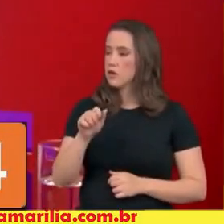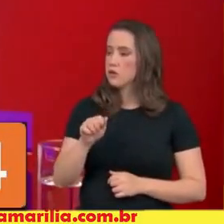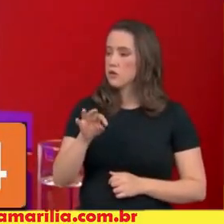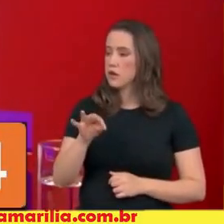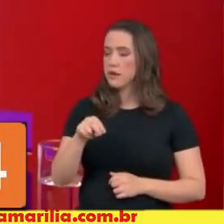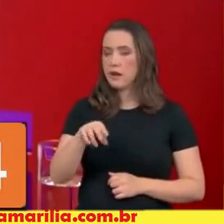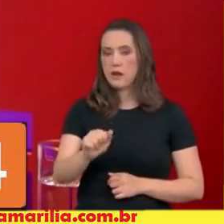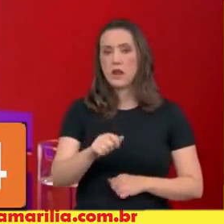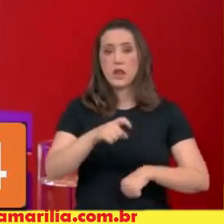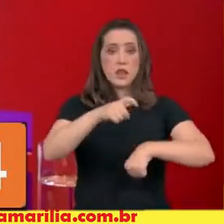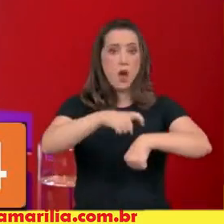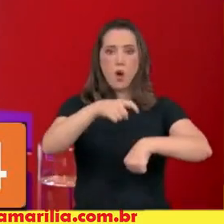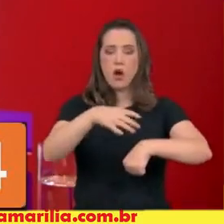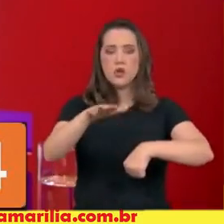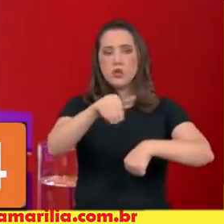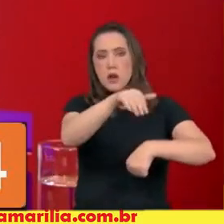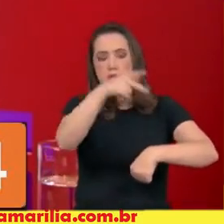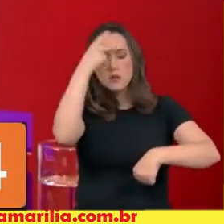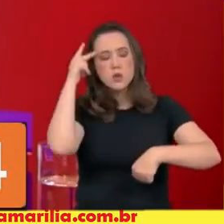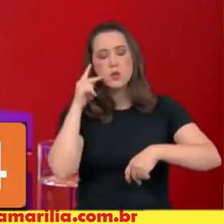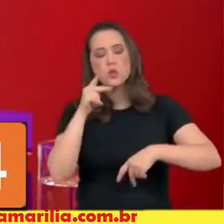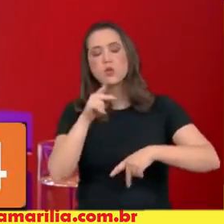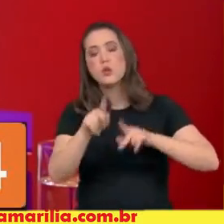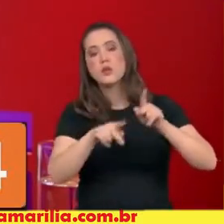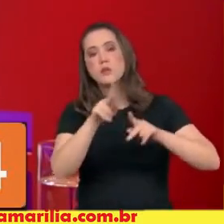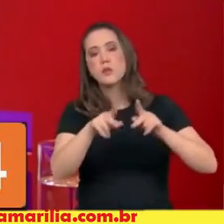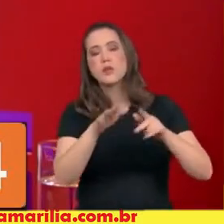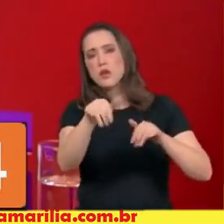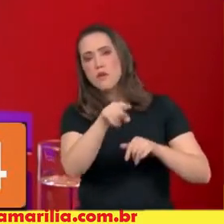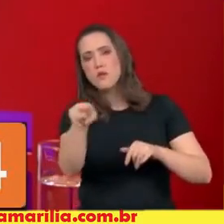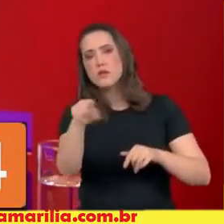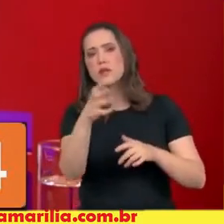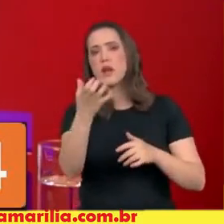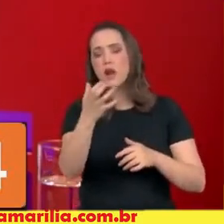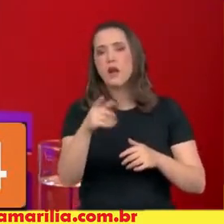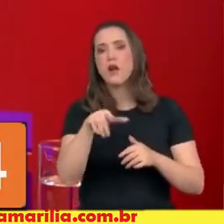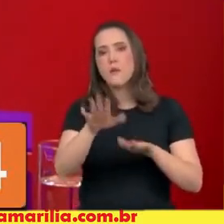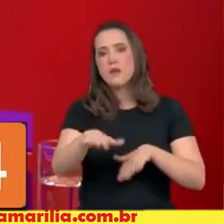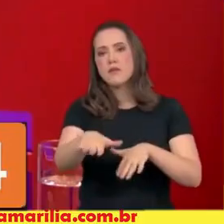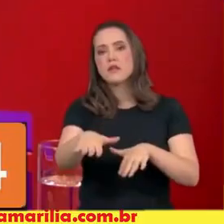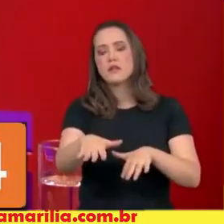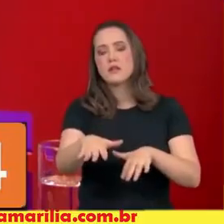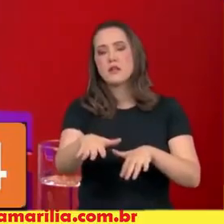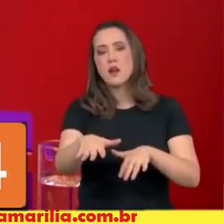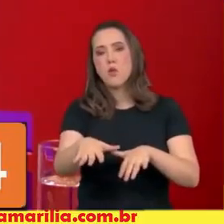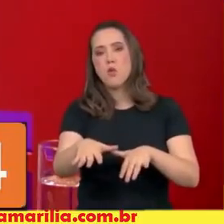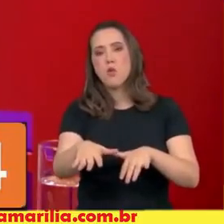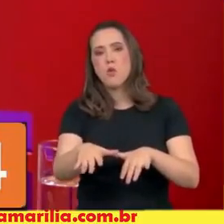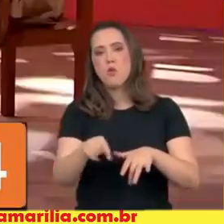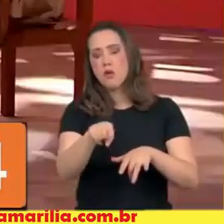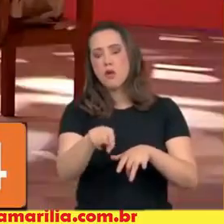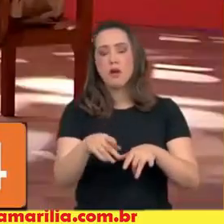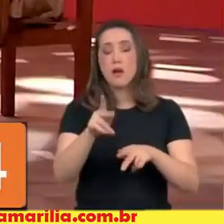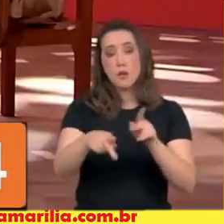dele se apoiava manifestação com baderna e chegou à votação falando que sim. E ele mudou o discurso ao vivo. Mas quando